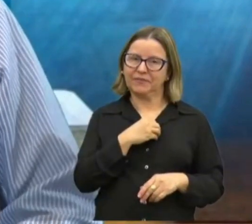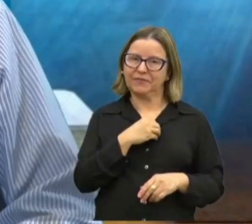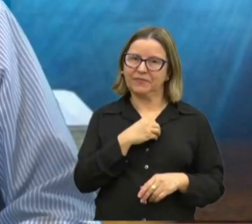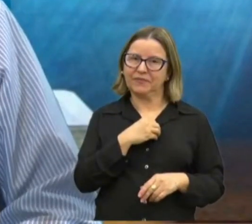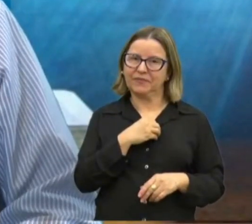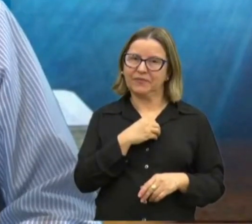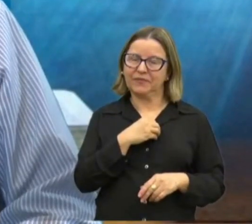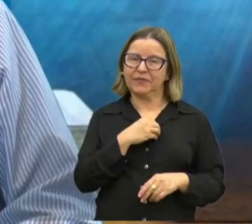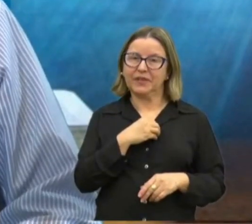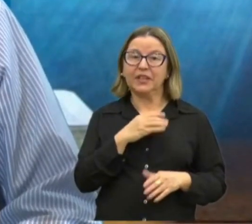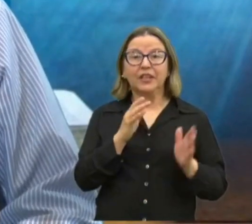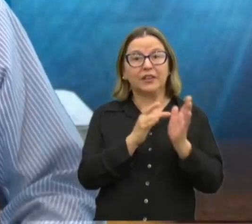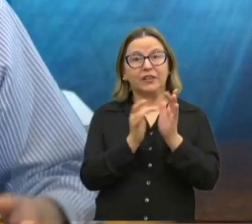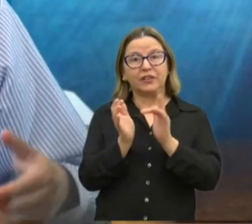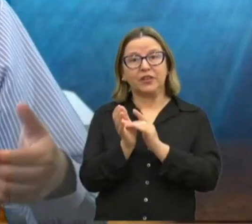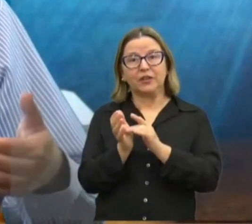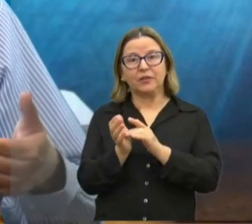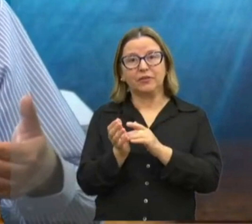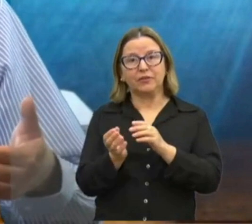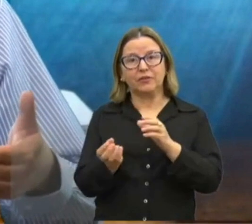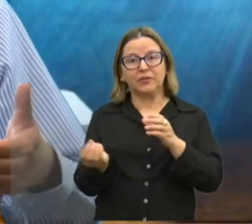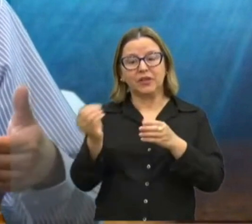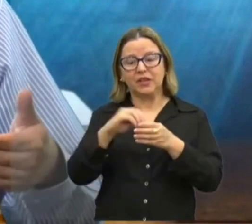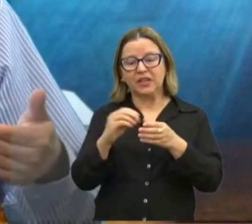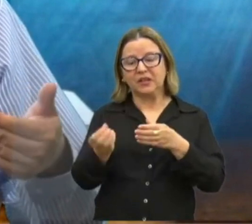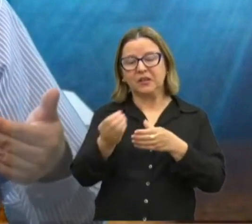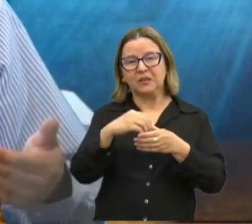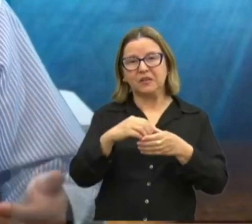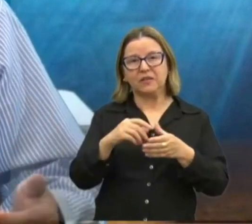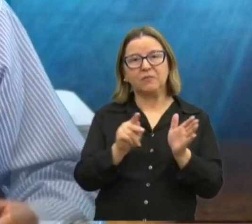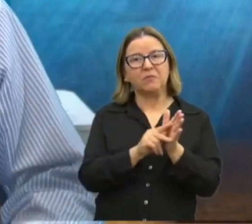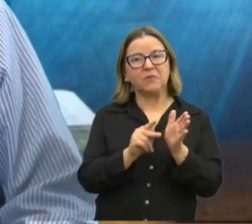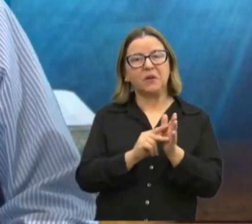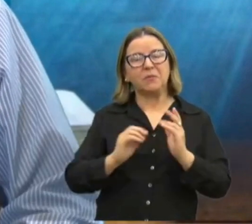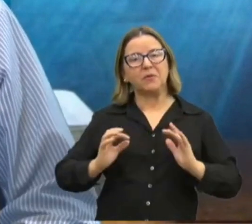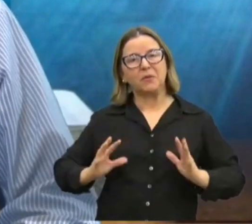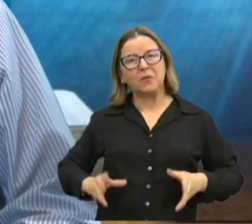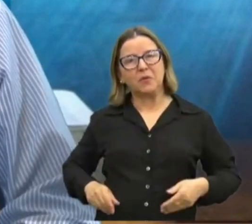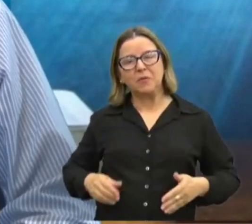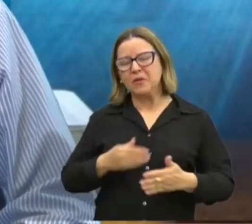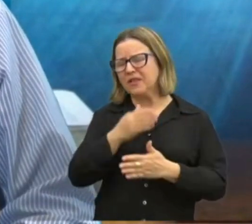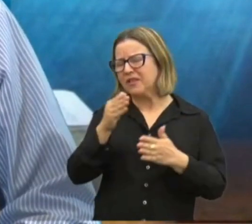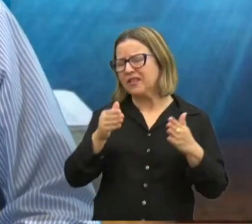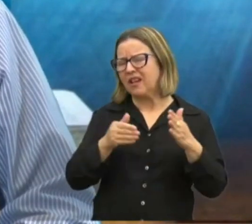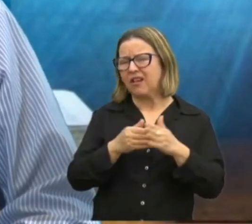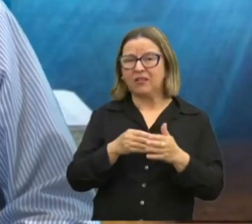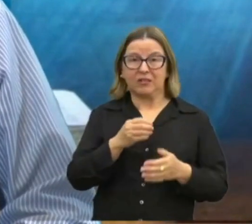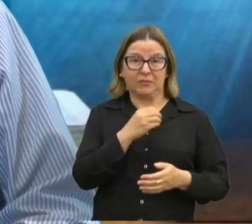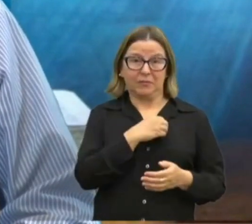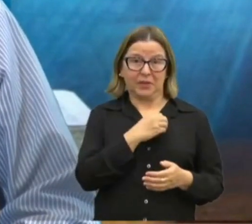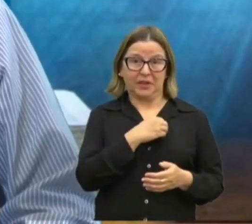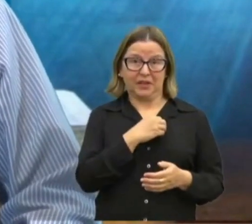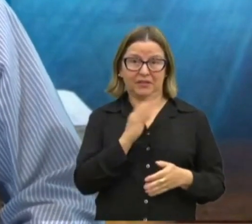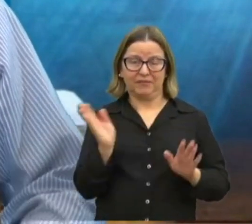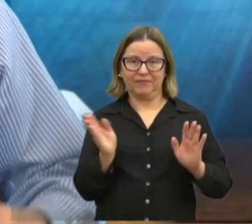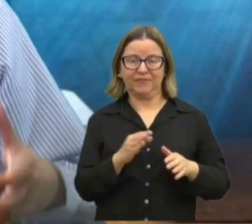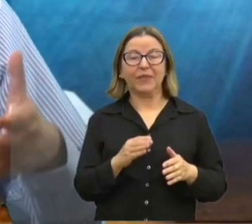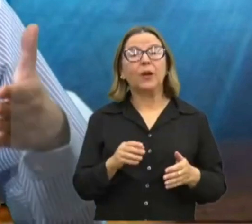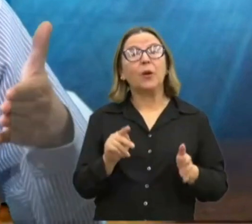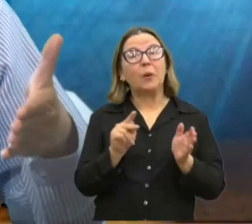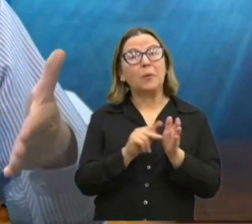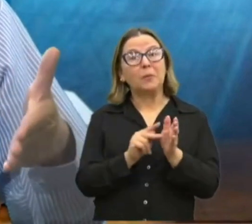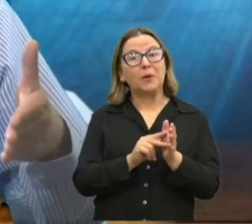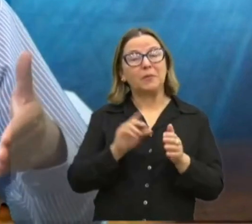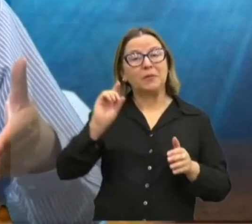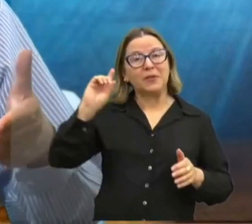pecado da humanidade. Então, isso foi o próprio Deus que ordenou a morte no Calvário. A morte